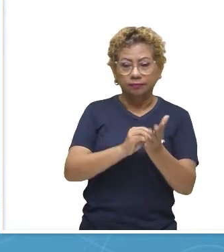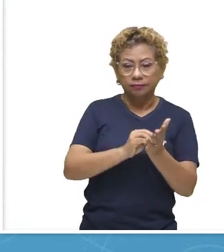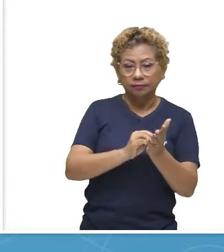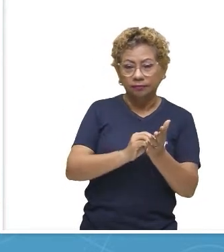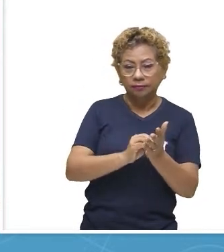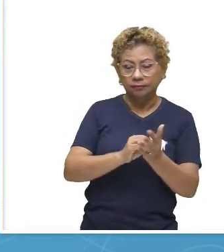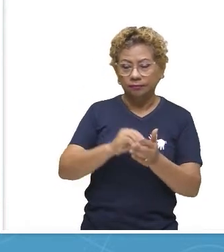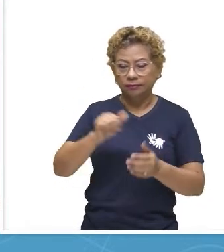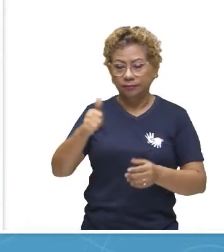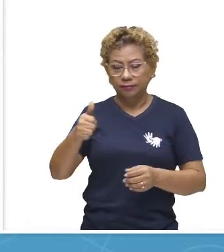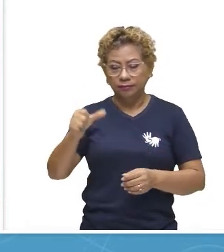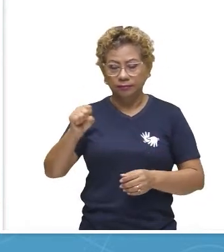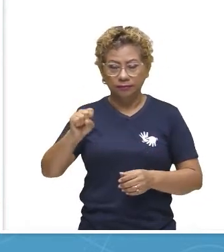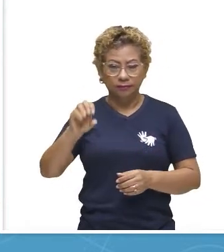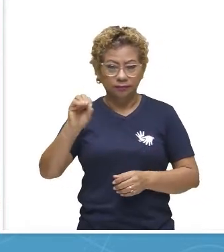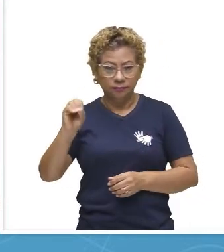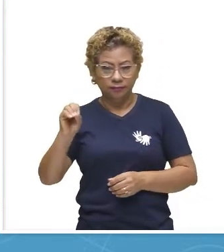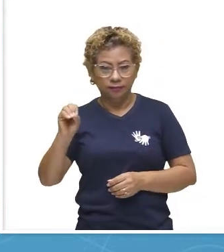130